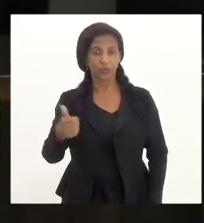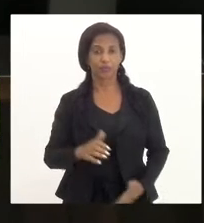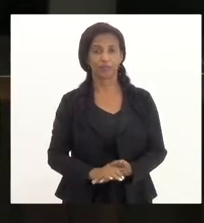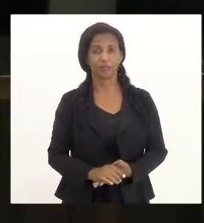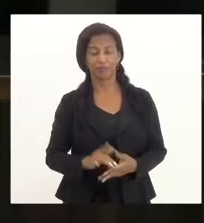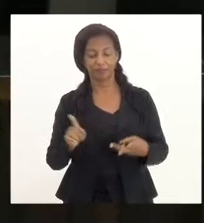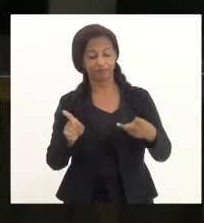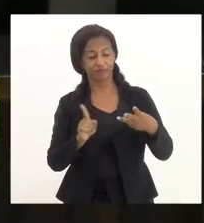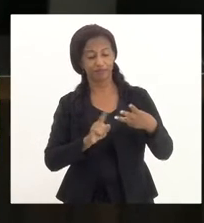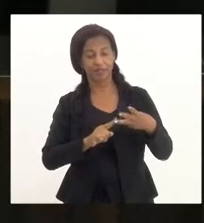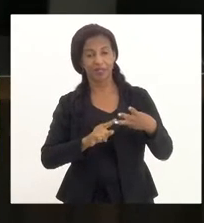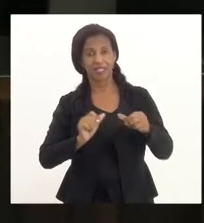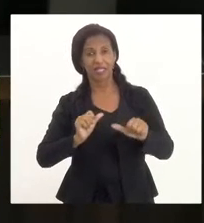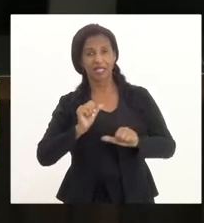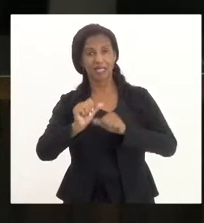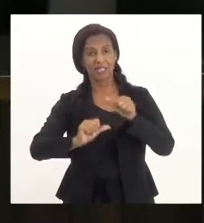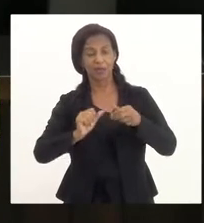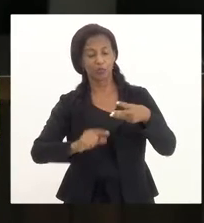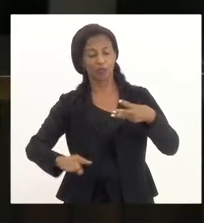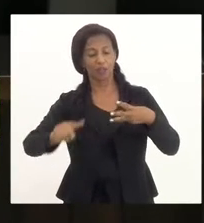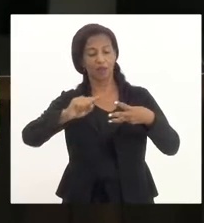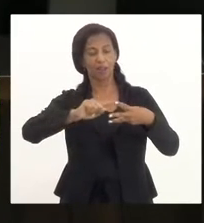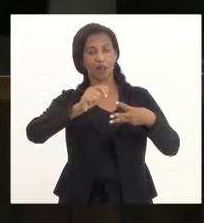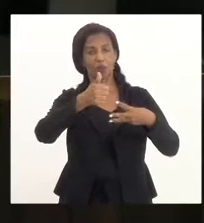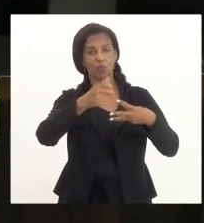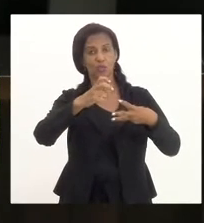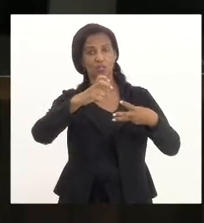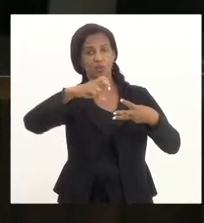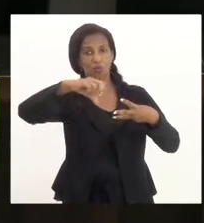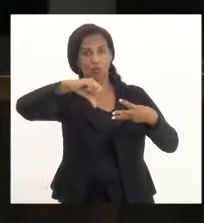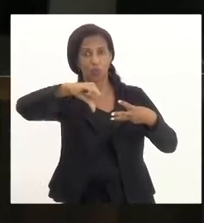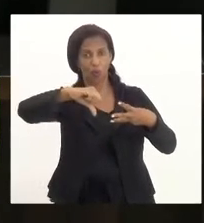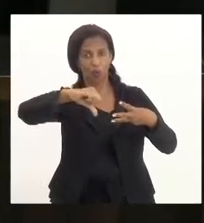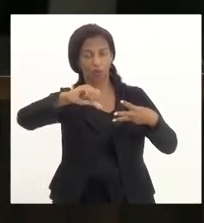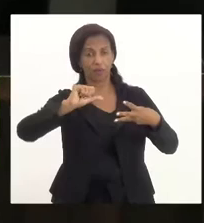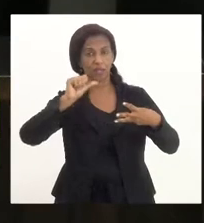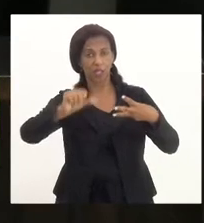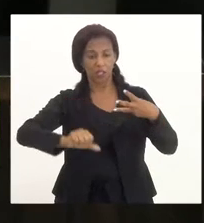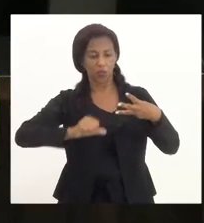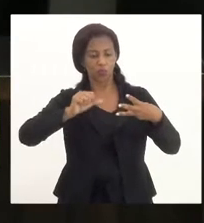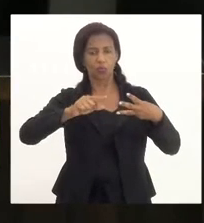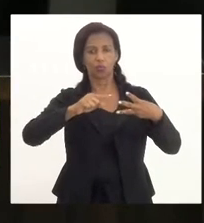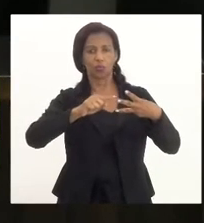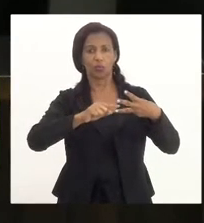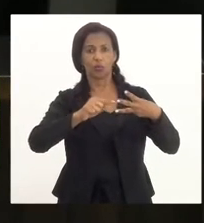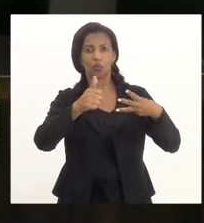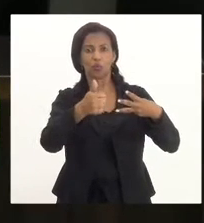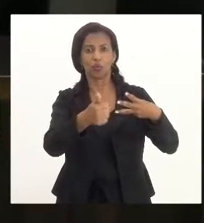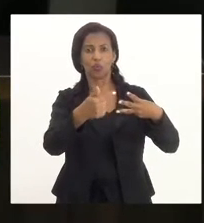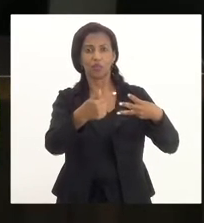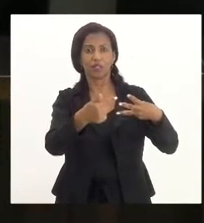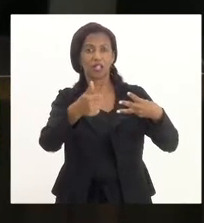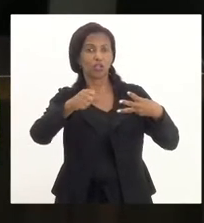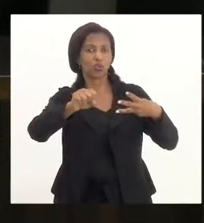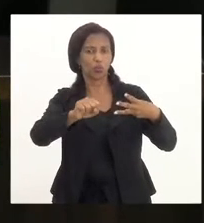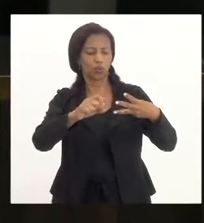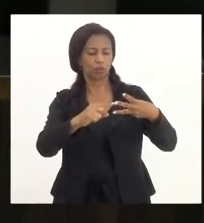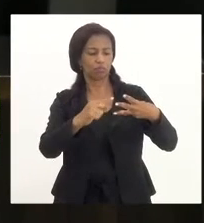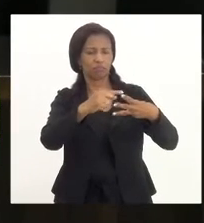que modificou a 159 e multi ficou a178